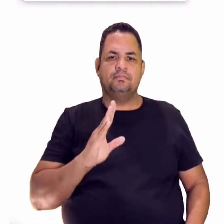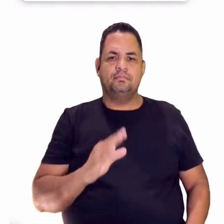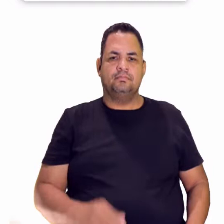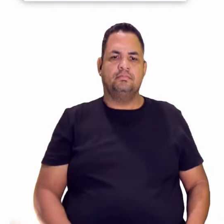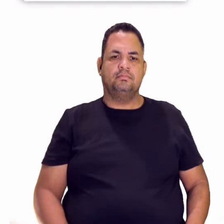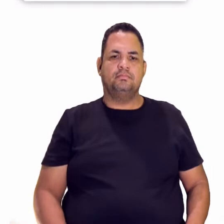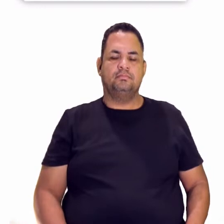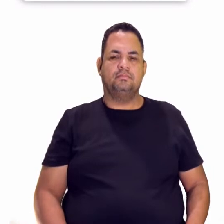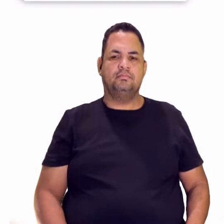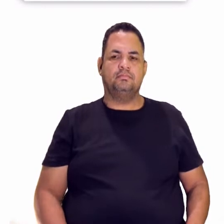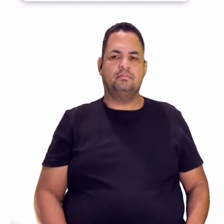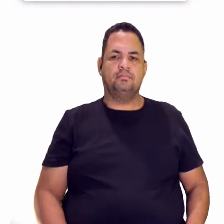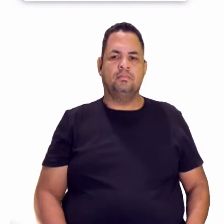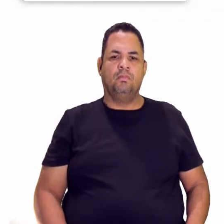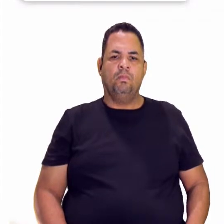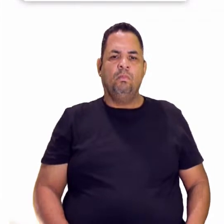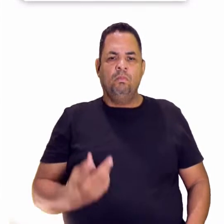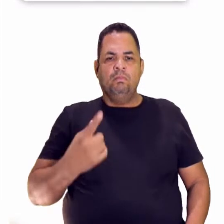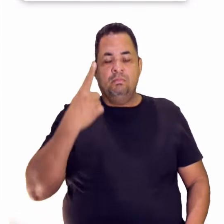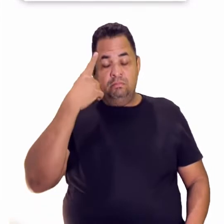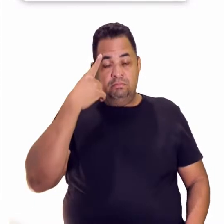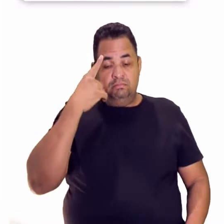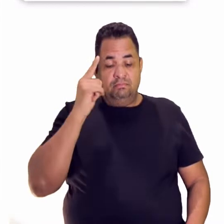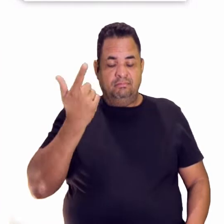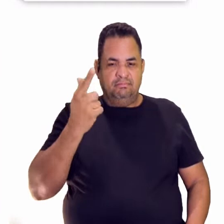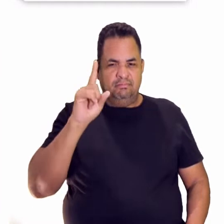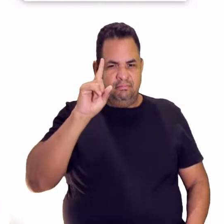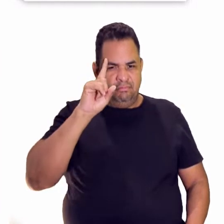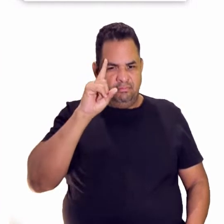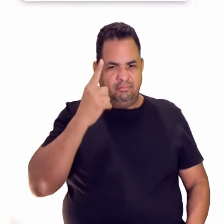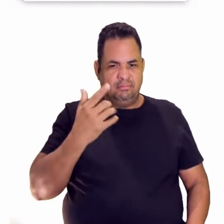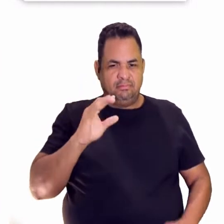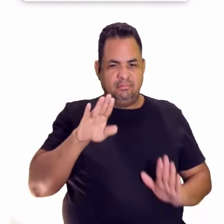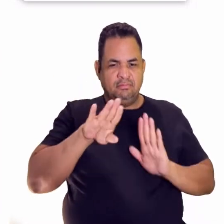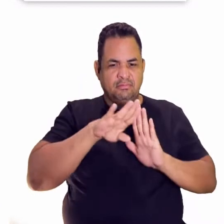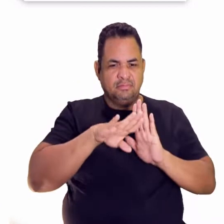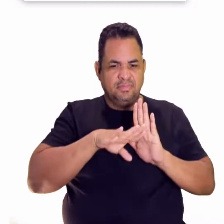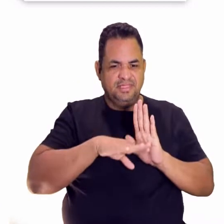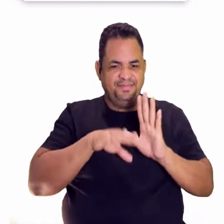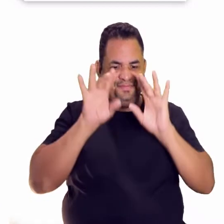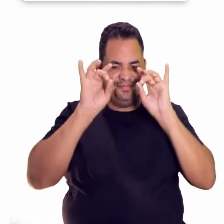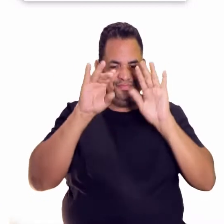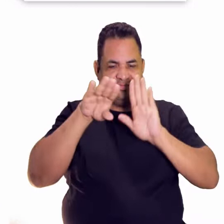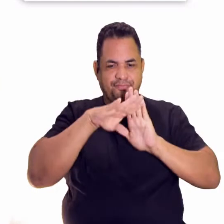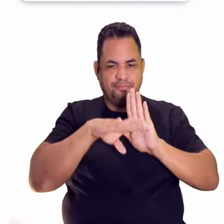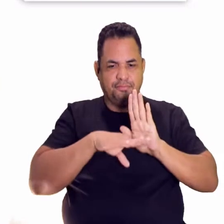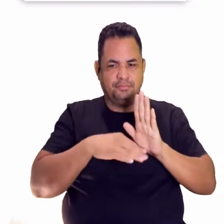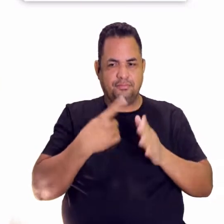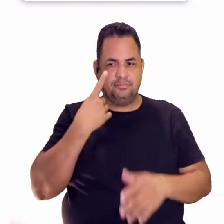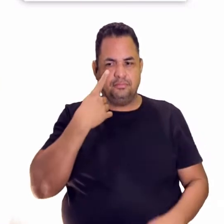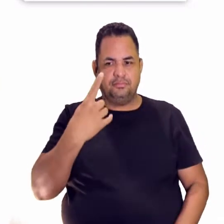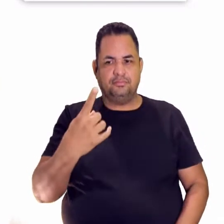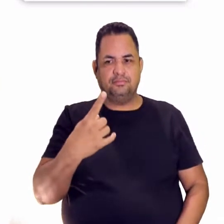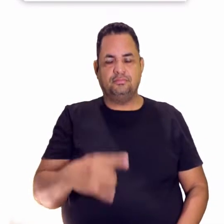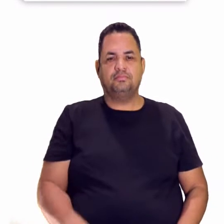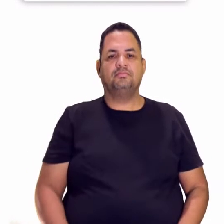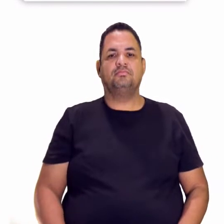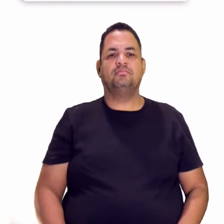lança o seu julgamento, a sua criteriosidade sobre as coisas que você está vendo.